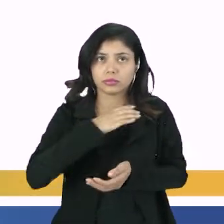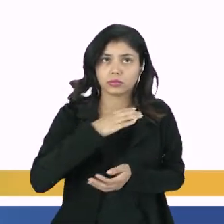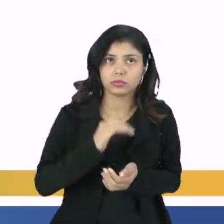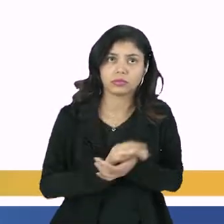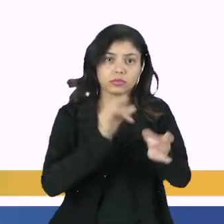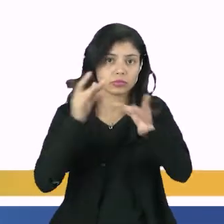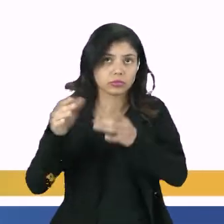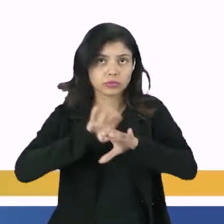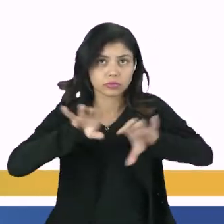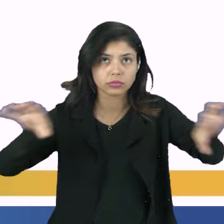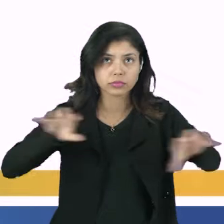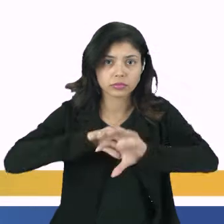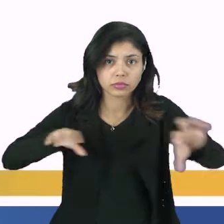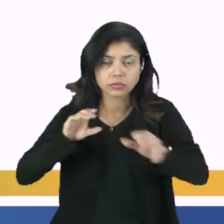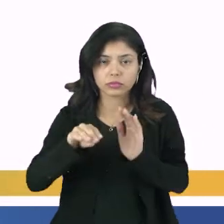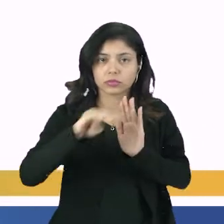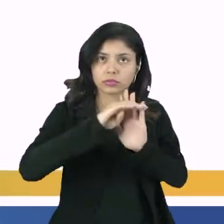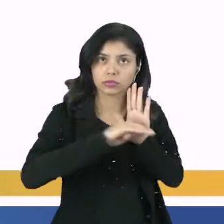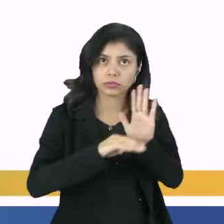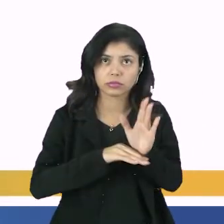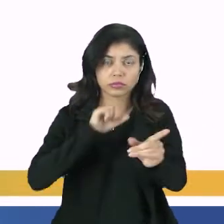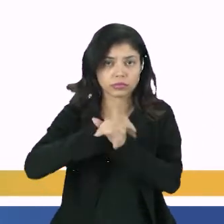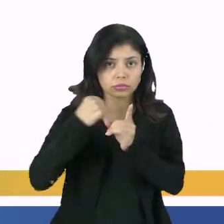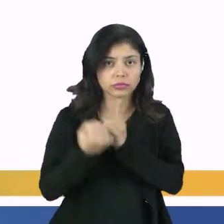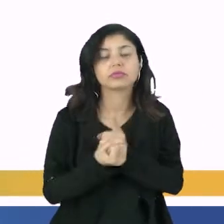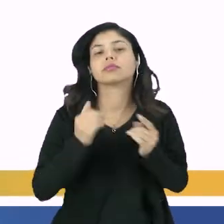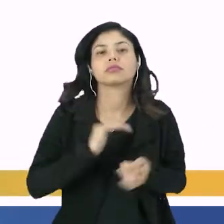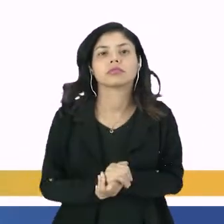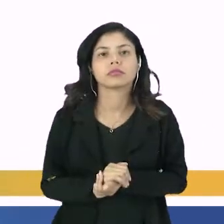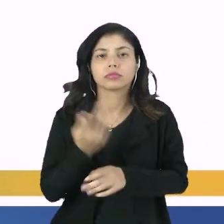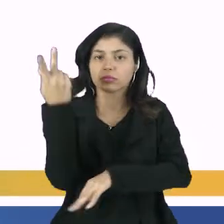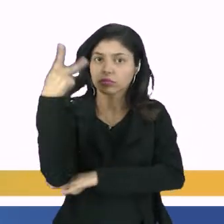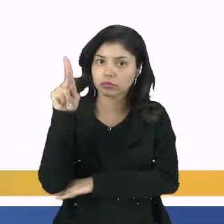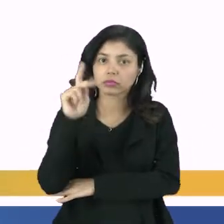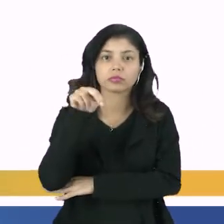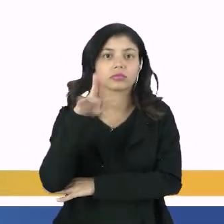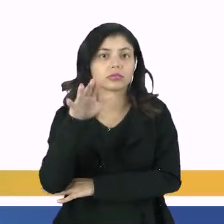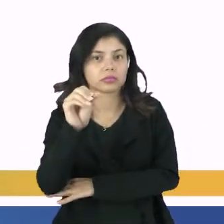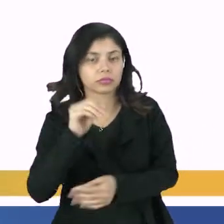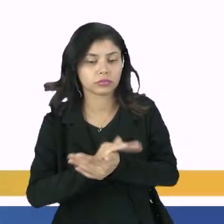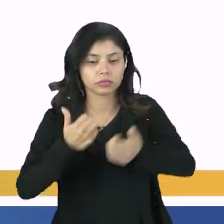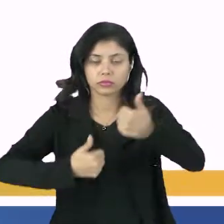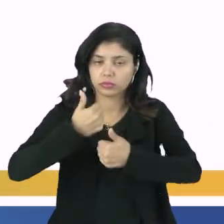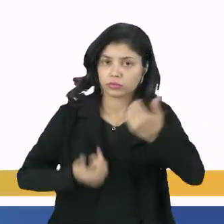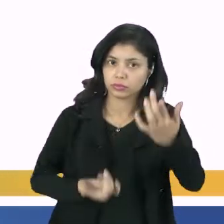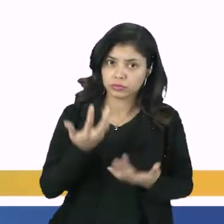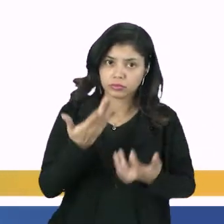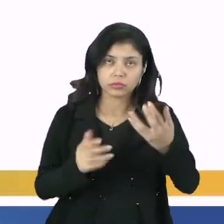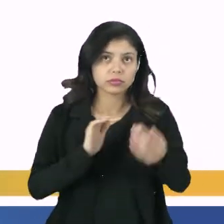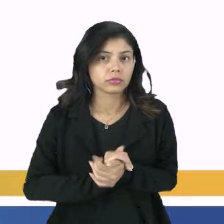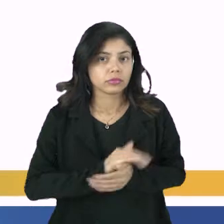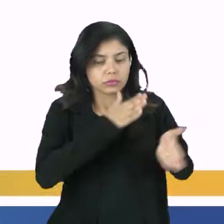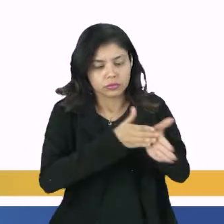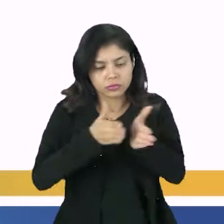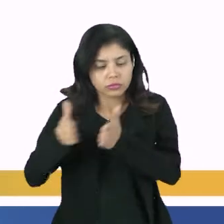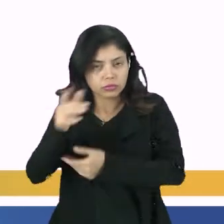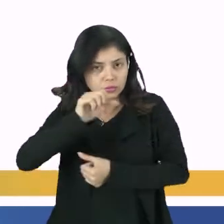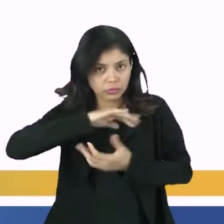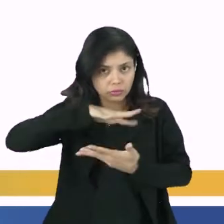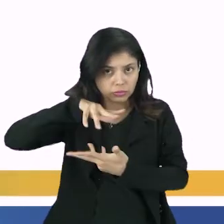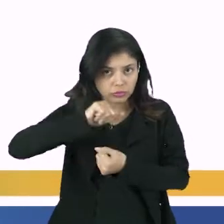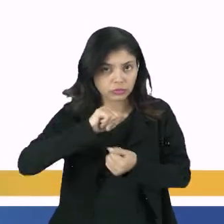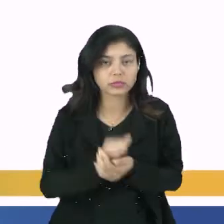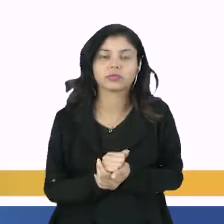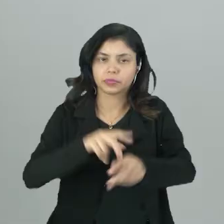comércio e também a separação das camadas sociais. Então é no período neolítico que o mundo vai passar por uma série de